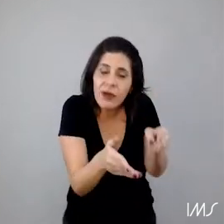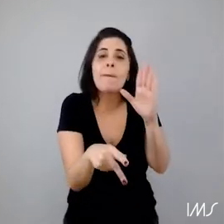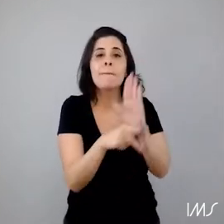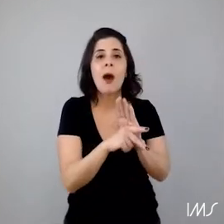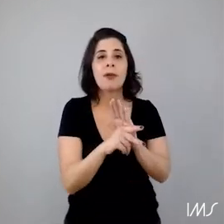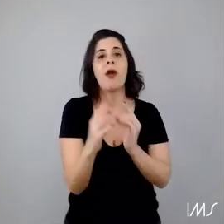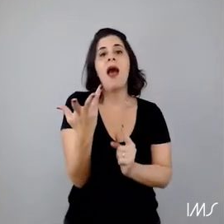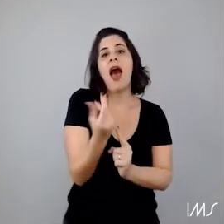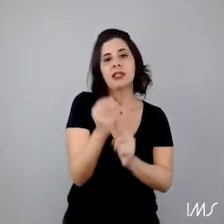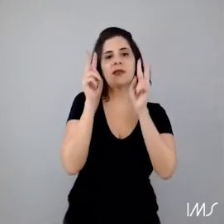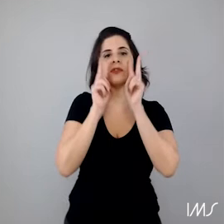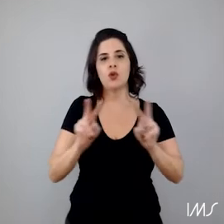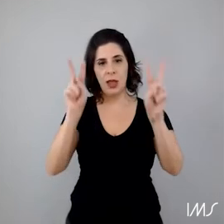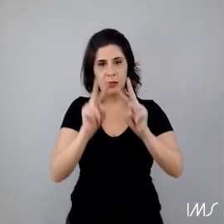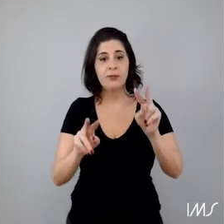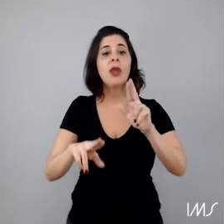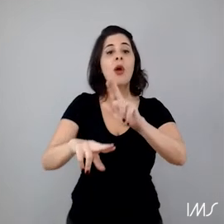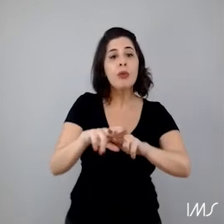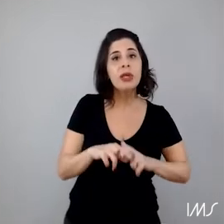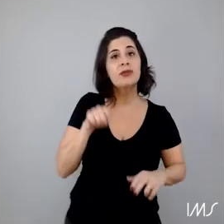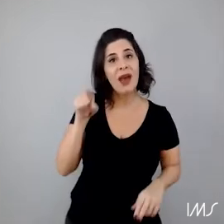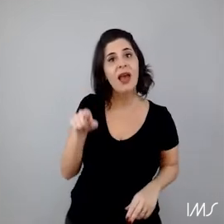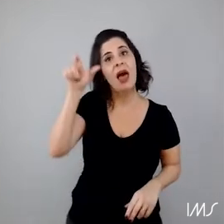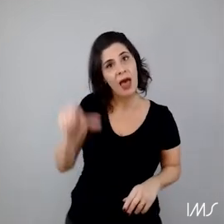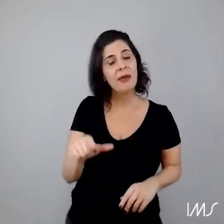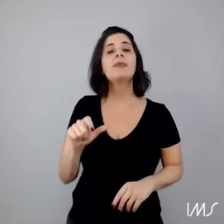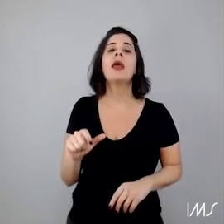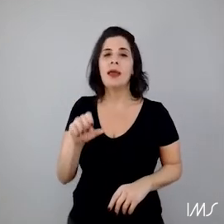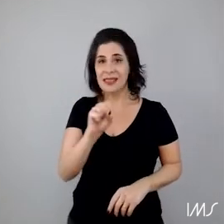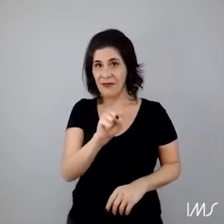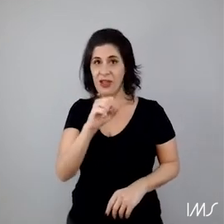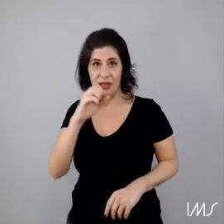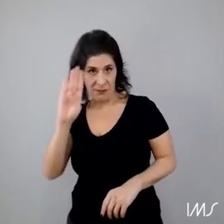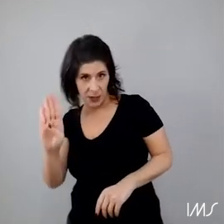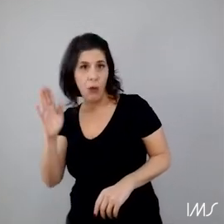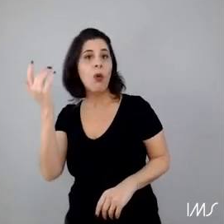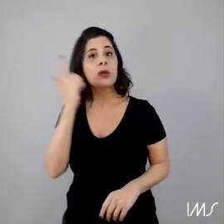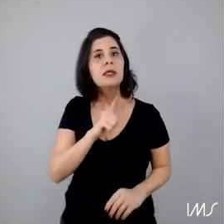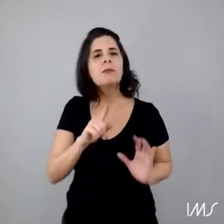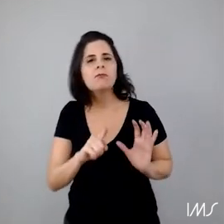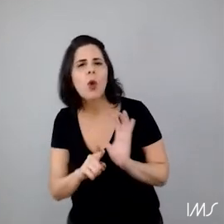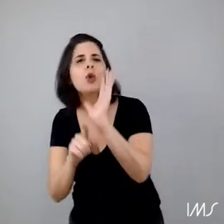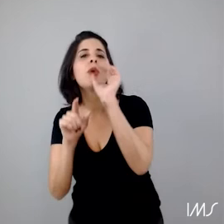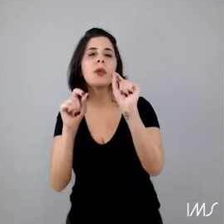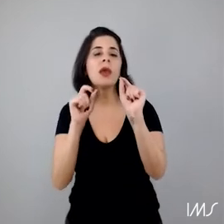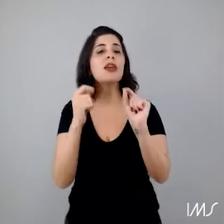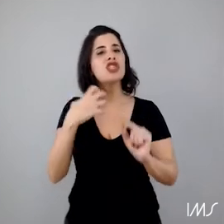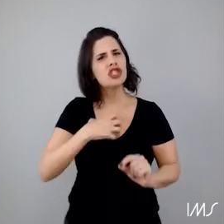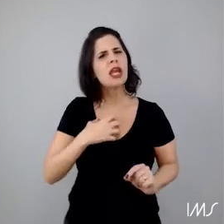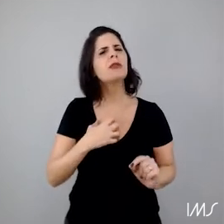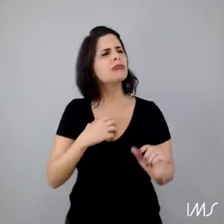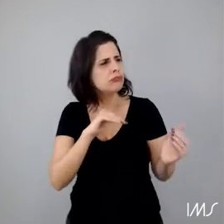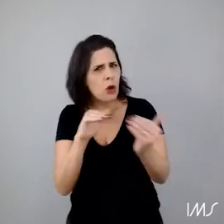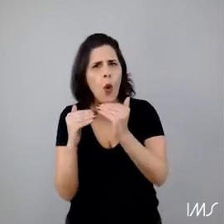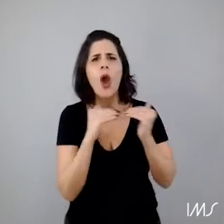Então, nesse contexto que Stefania Abril contribuiu com coerência, ao meu ver, até com um plano coerente de educação